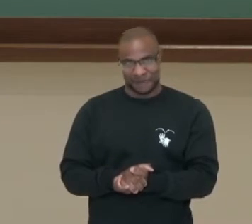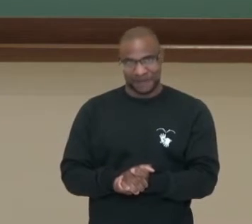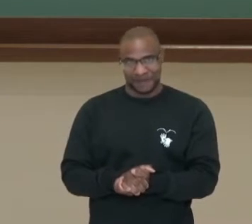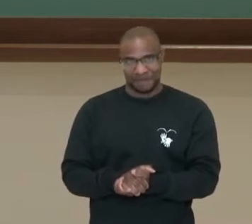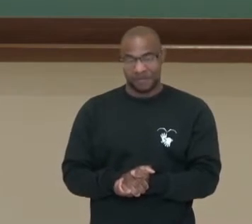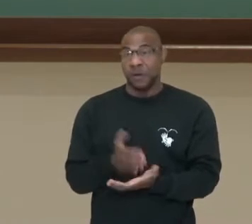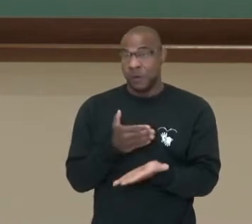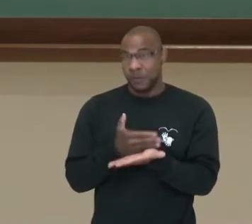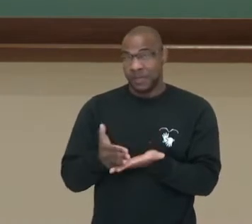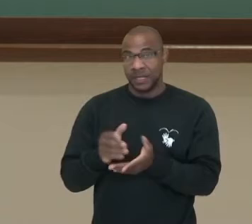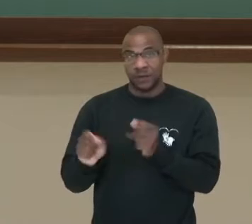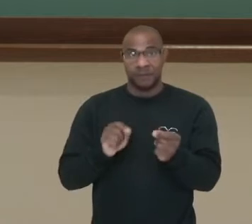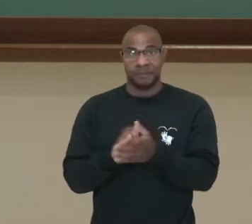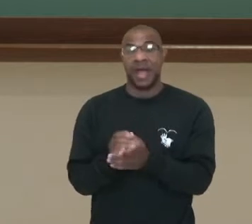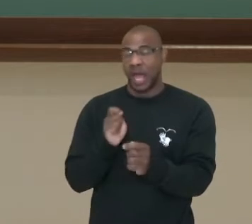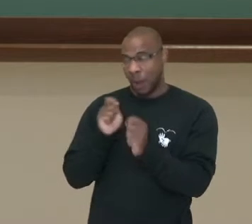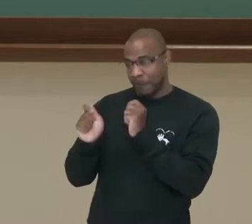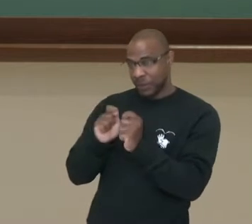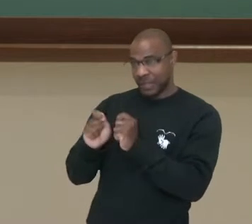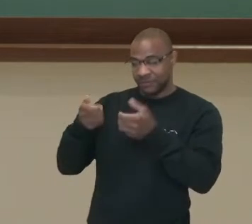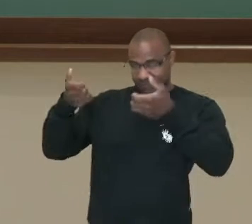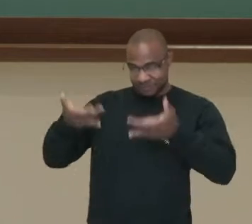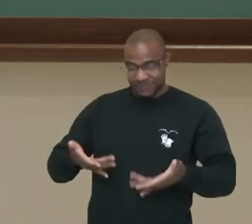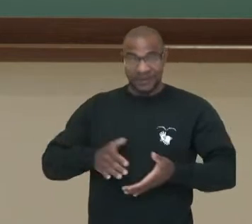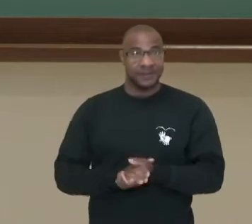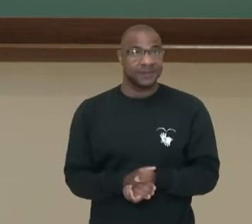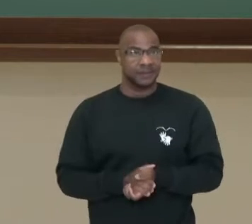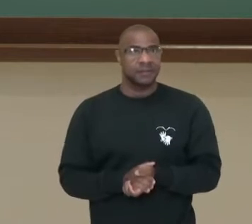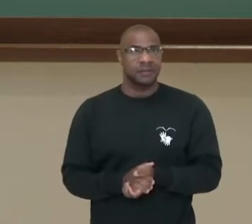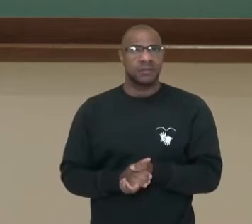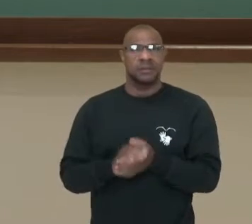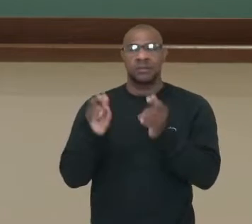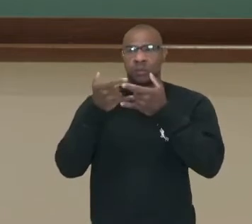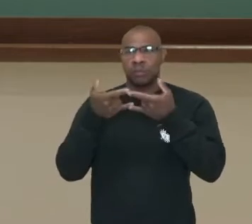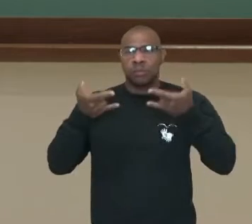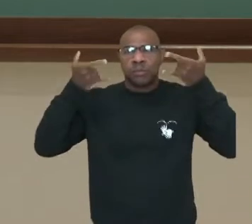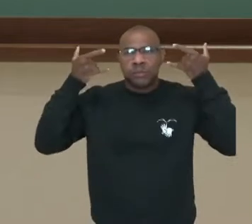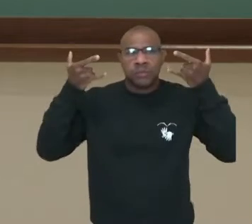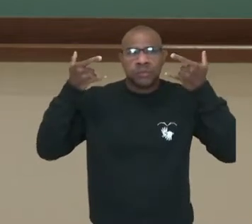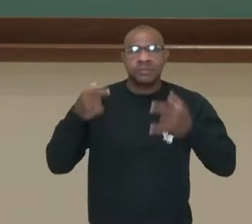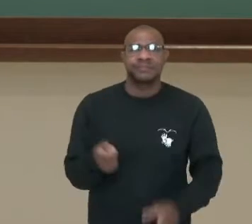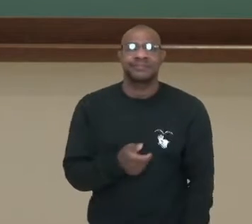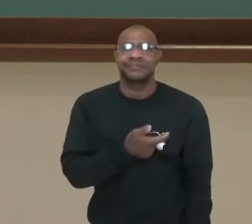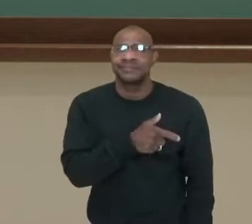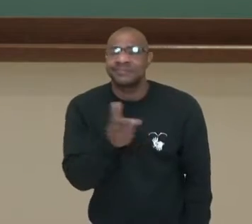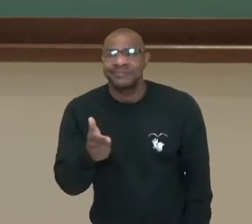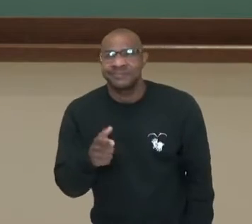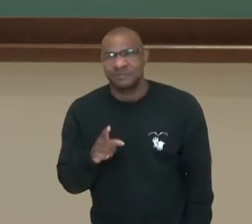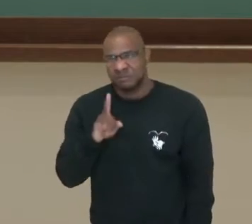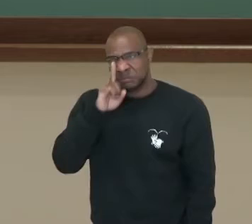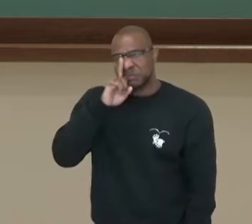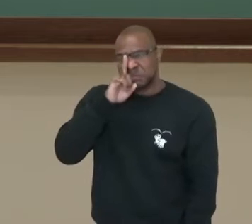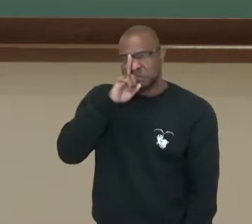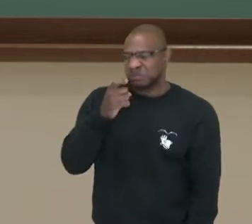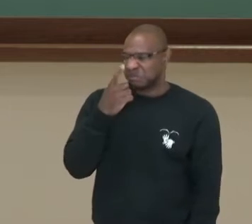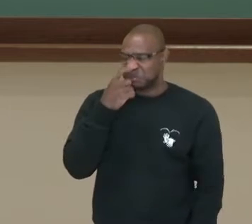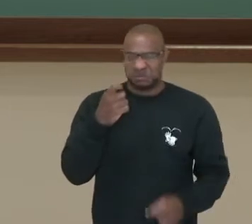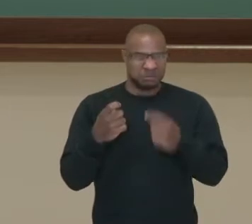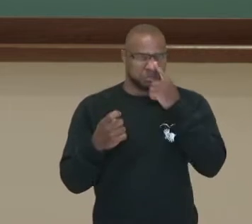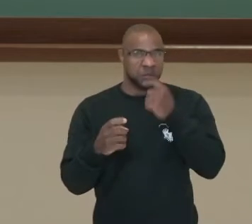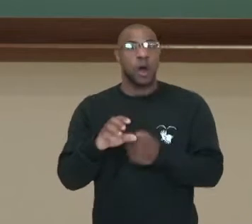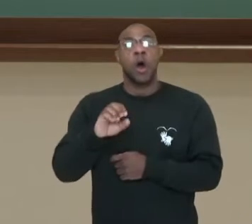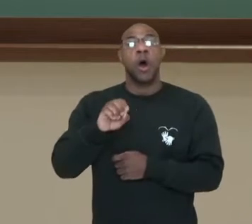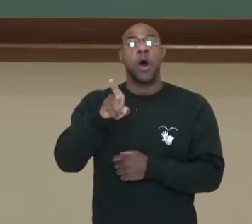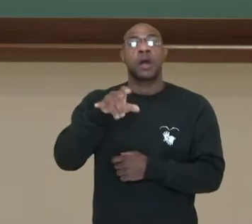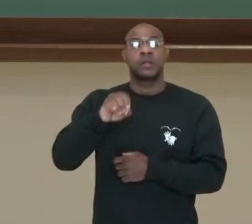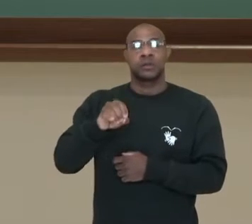vamos iniciar com uma reportagem. Máscaras não aumentam o risco de envenenamento por dióxido de